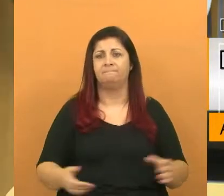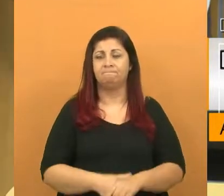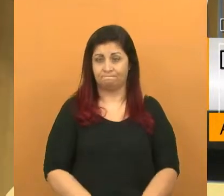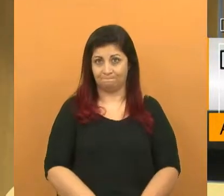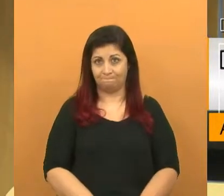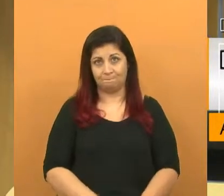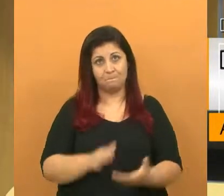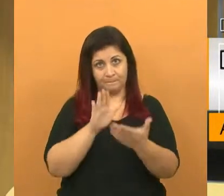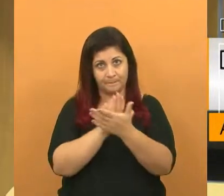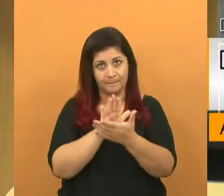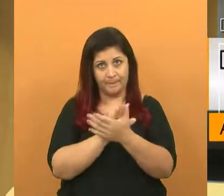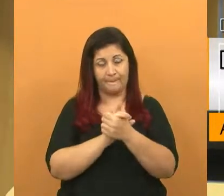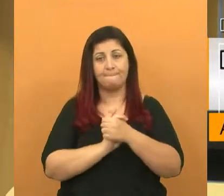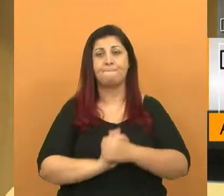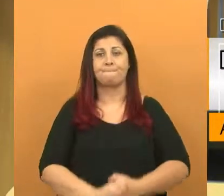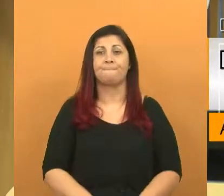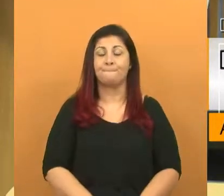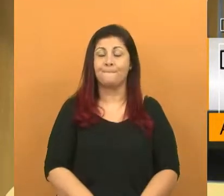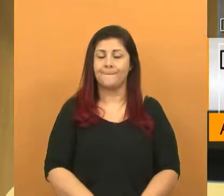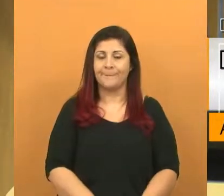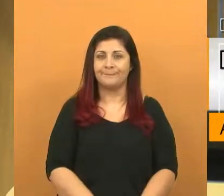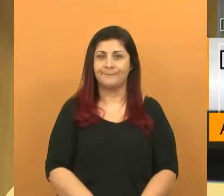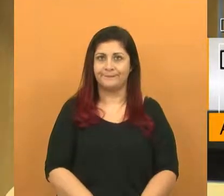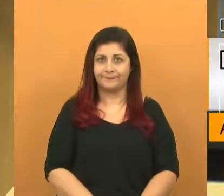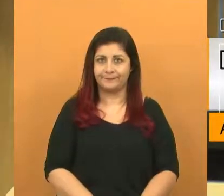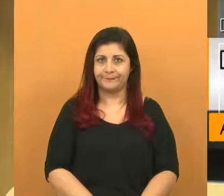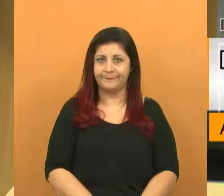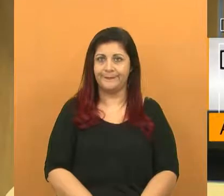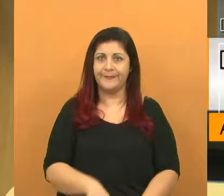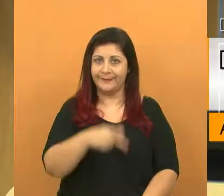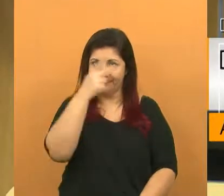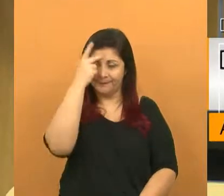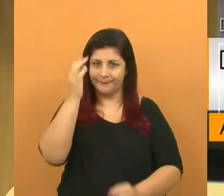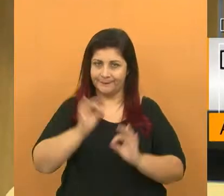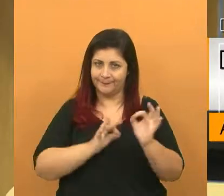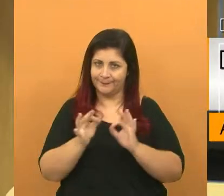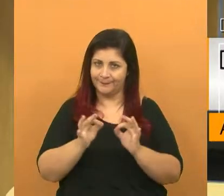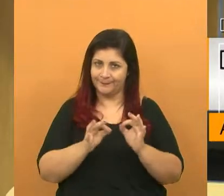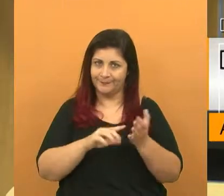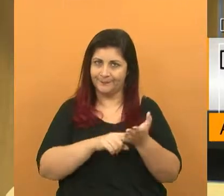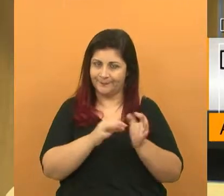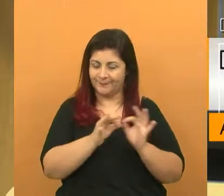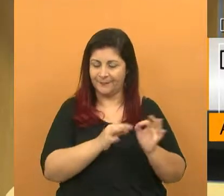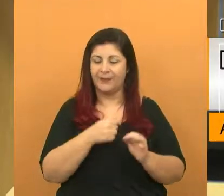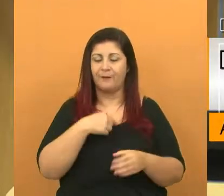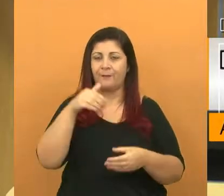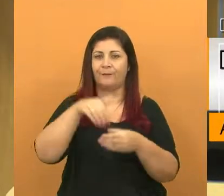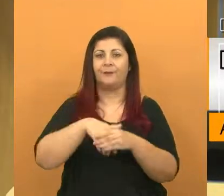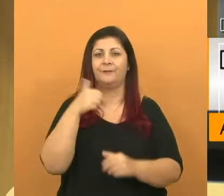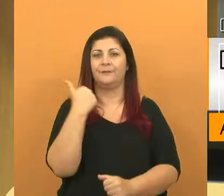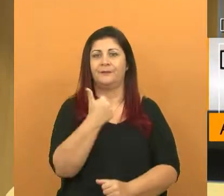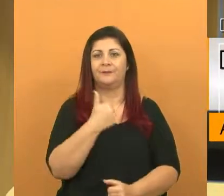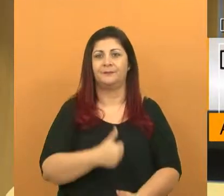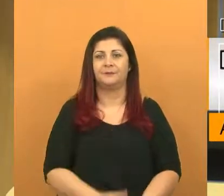aí para ben abi rosa pelo projeto e meu voto pode contar favorável